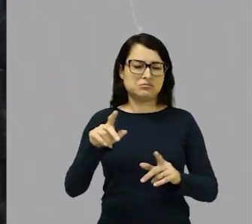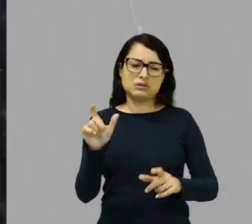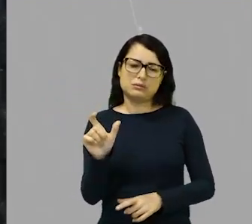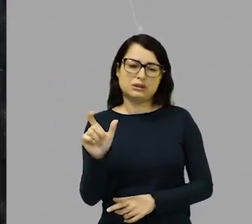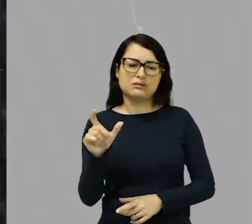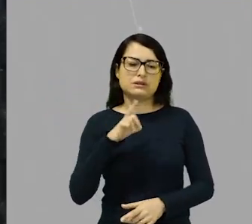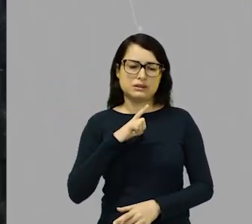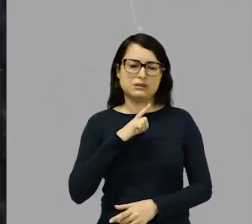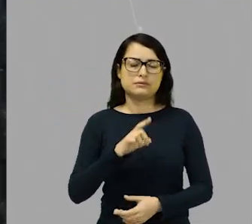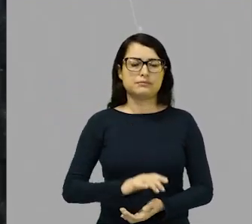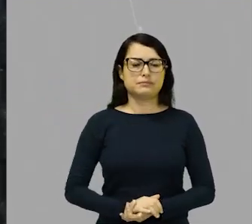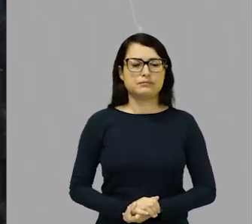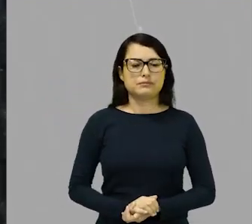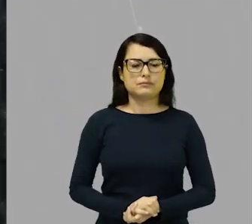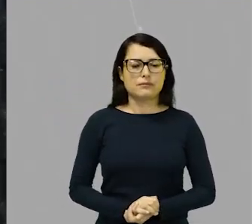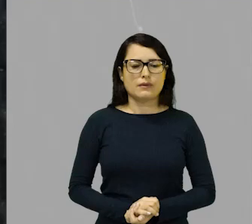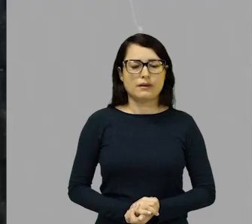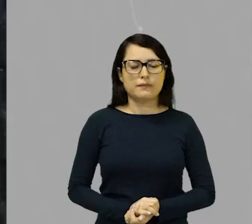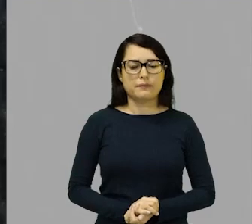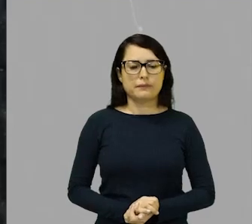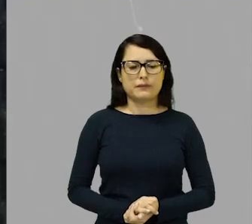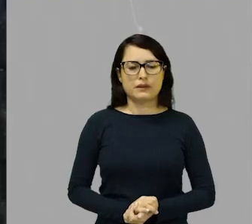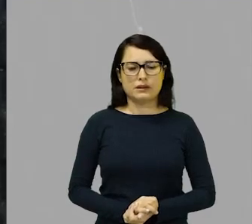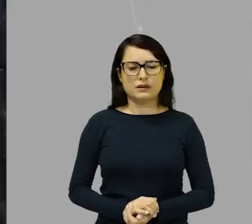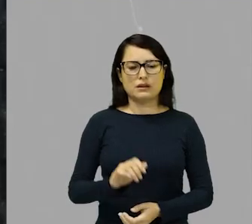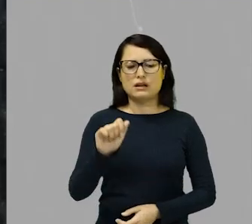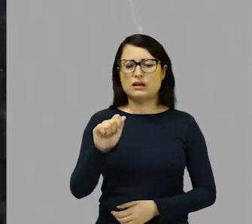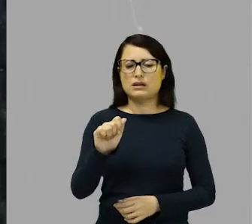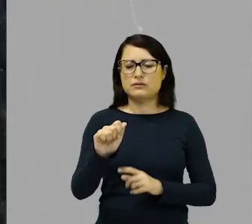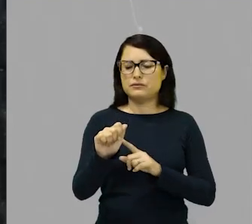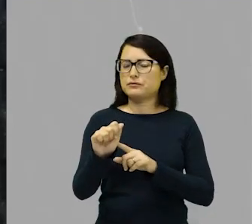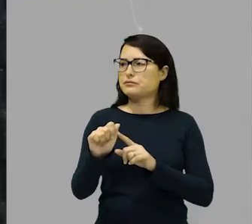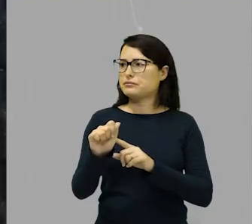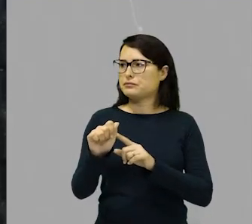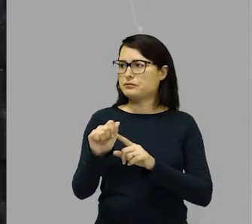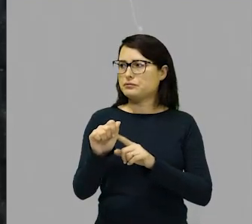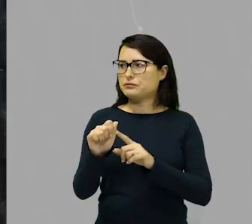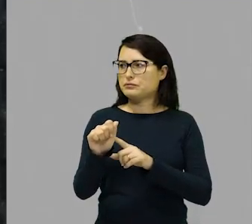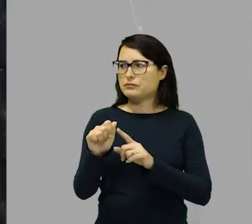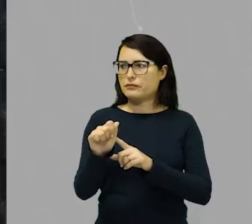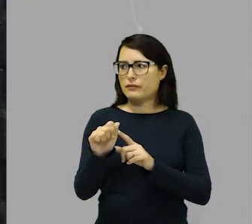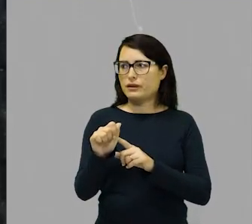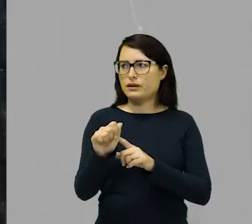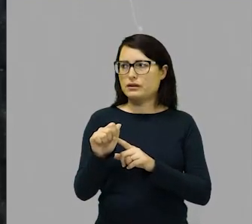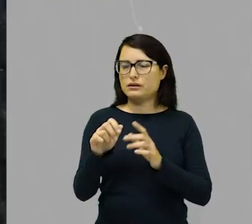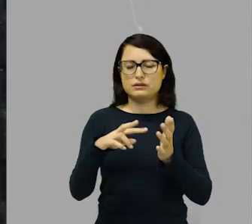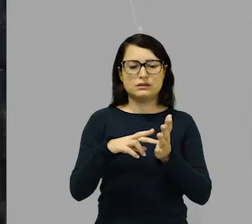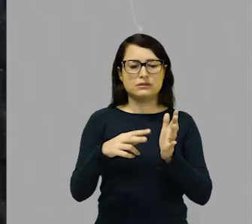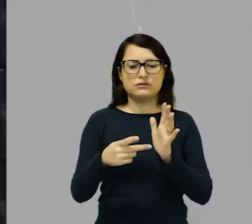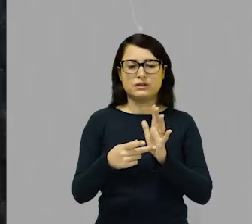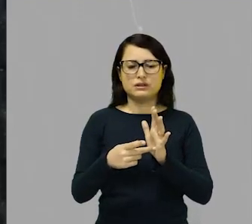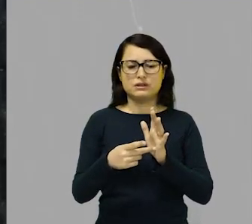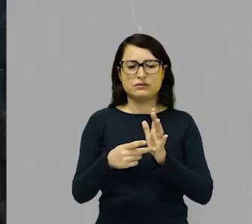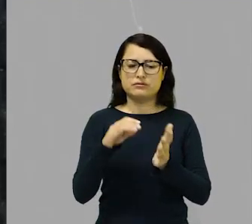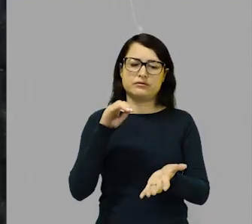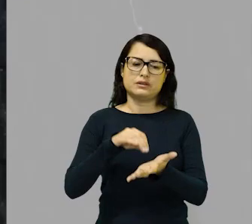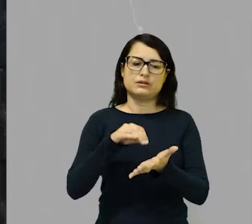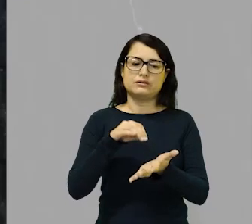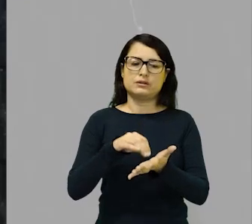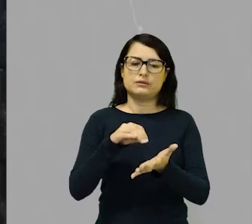Aculturação significa o seguinte: esse prefixo a, aqui, ó, sabe? Ele significa a ideia de